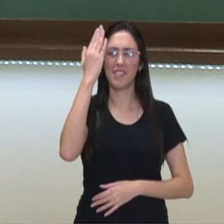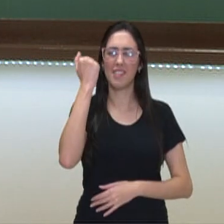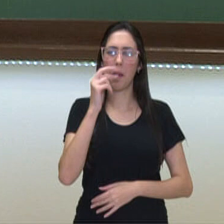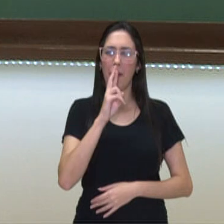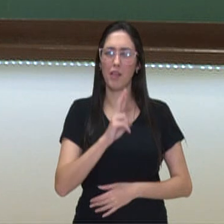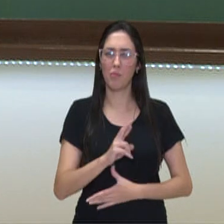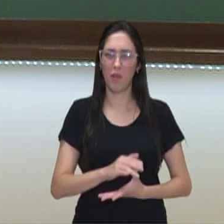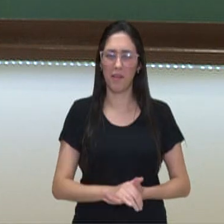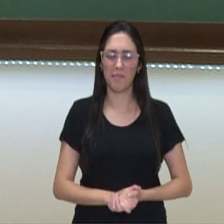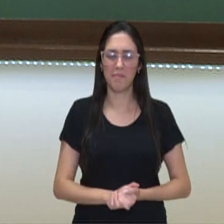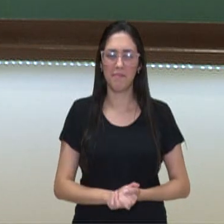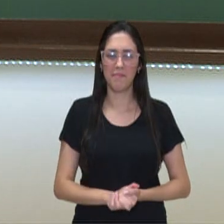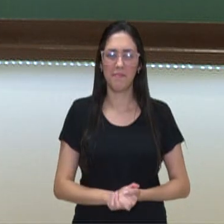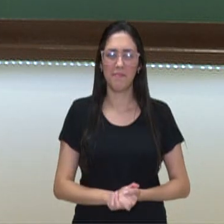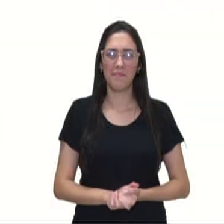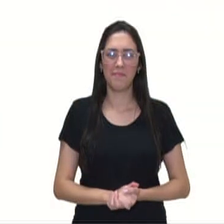perguntinhas.